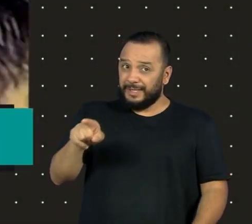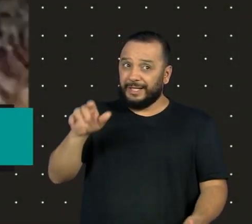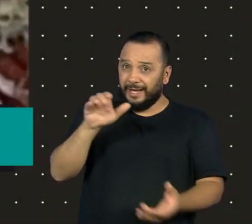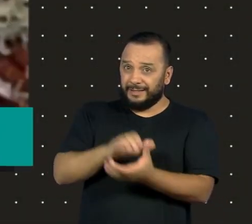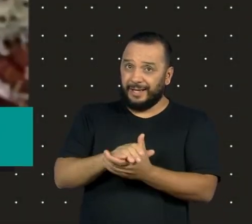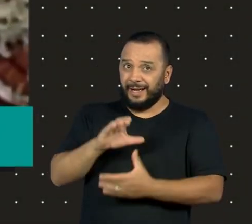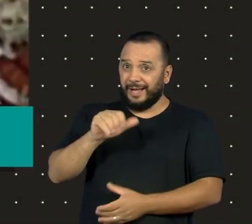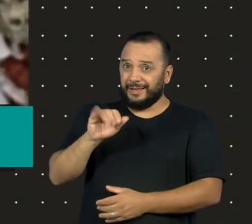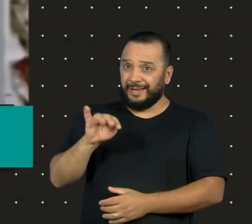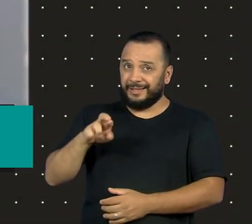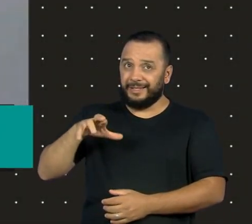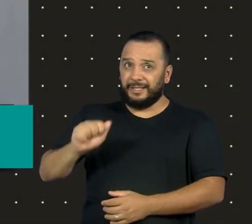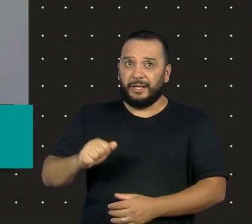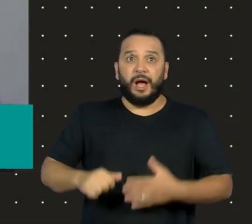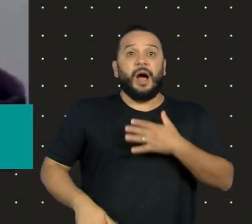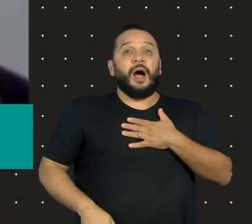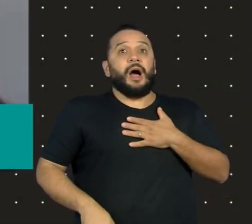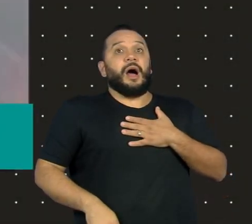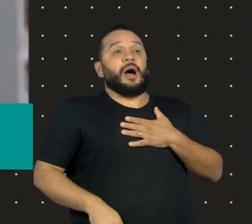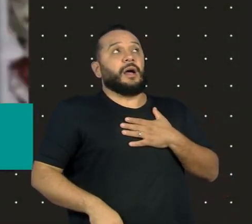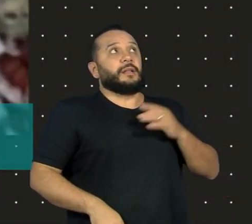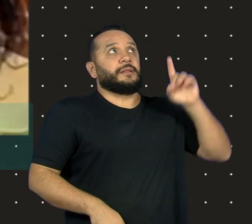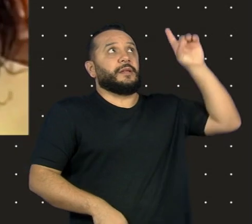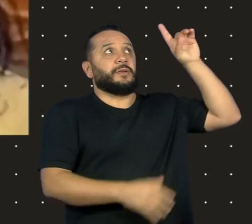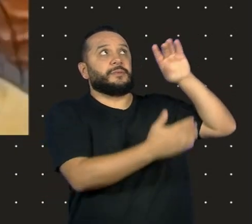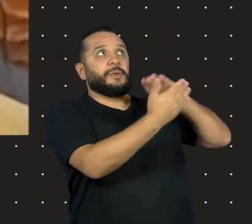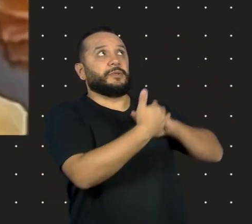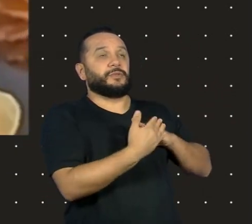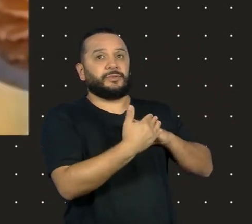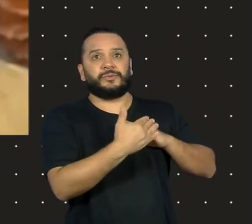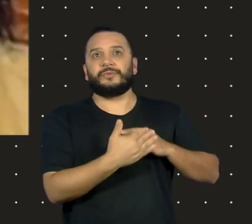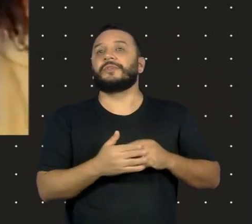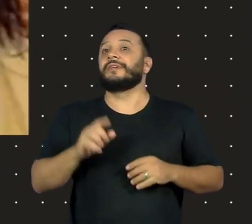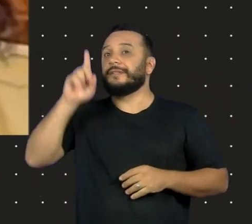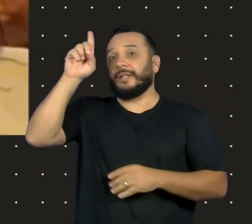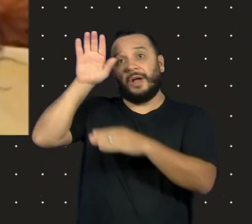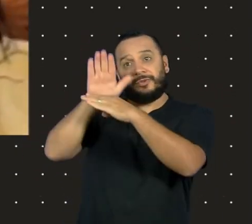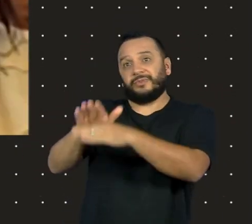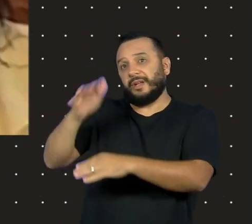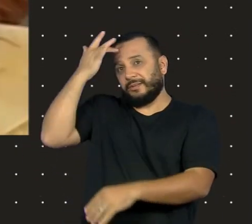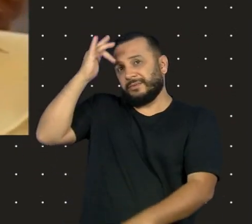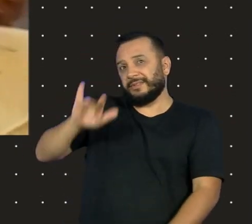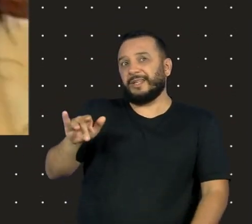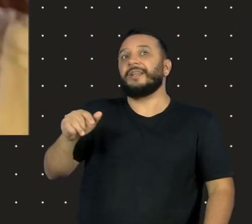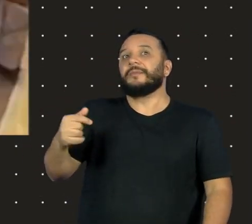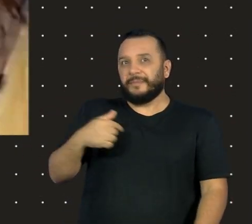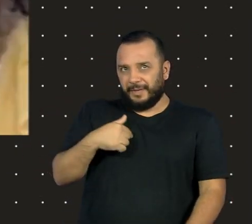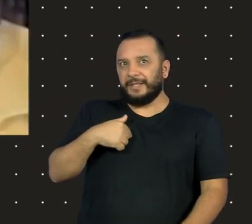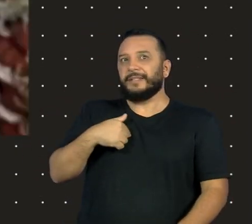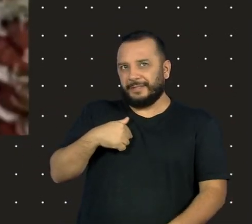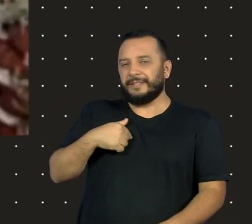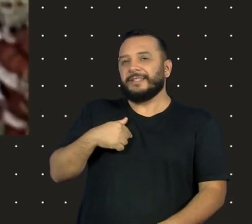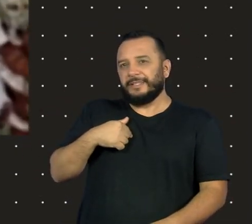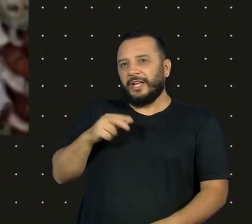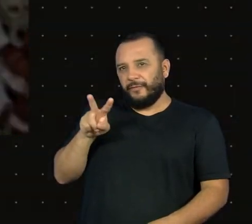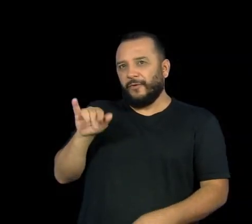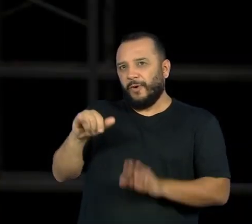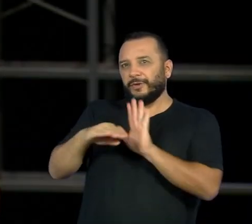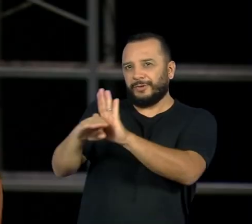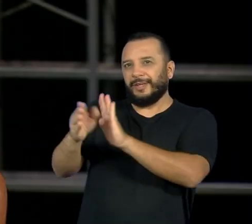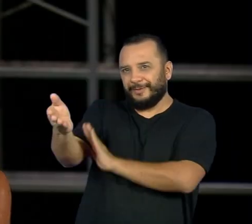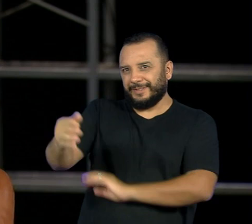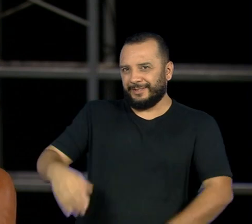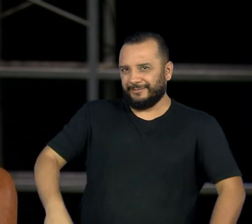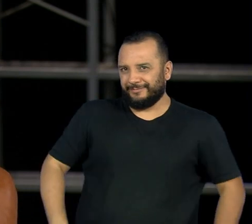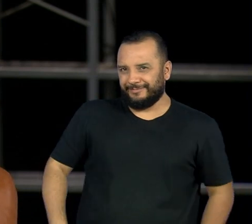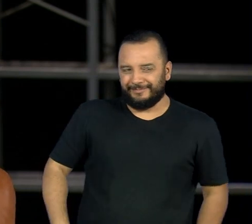Catarina. Oh, Deus me ajude. Olha, se Deus vai te ajudar, eu não sei, mas que eu vou. Como?